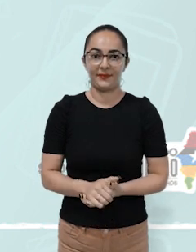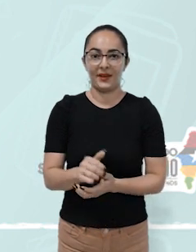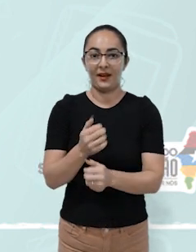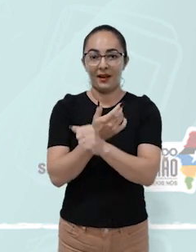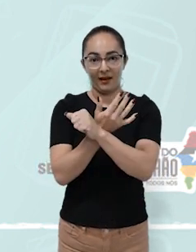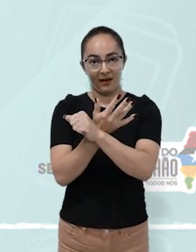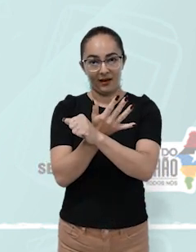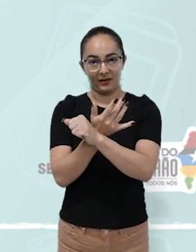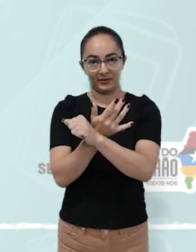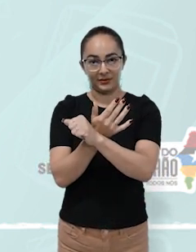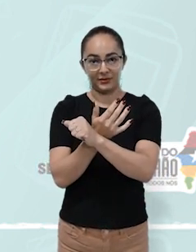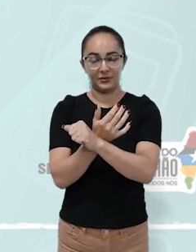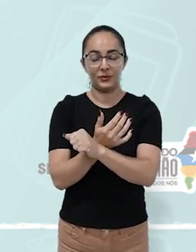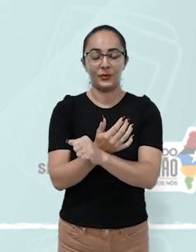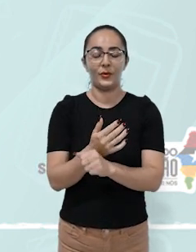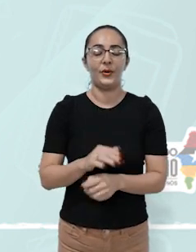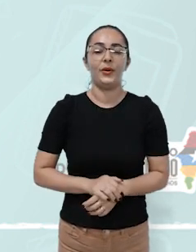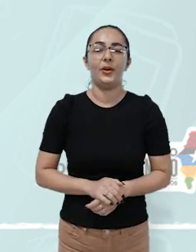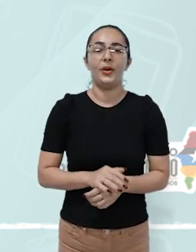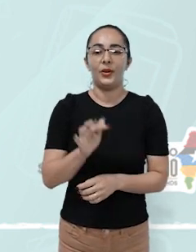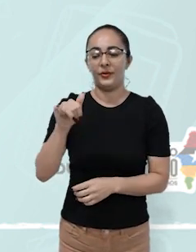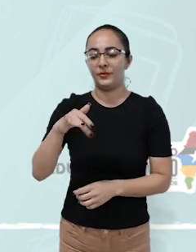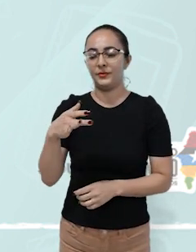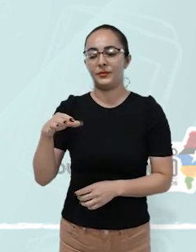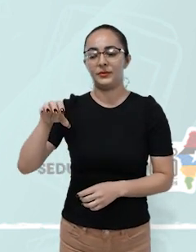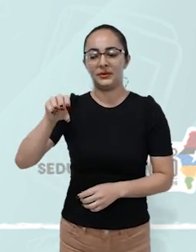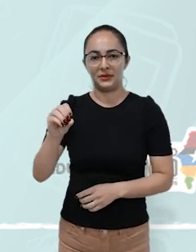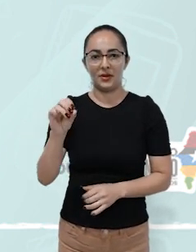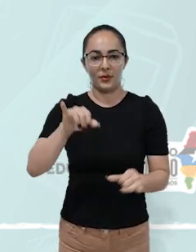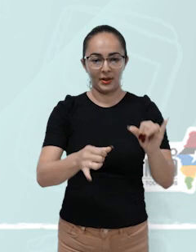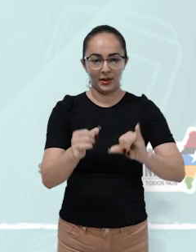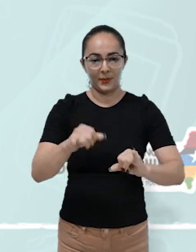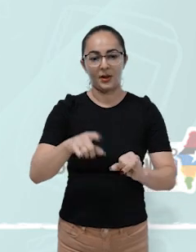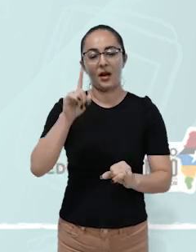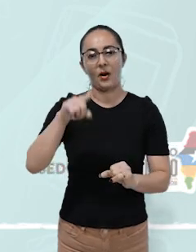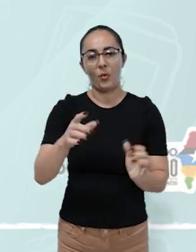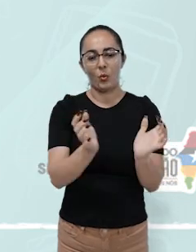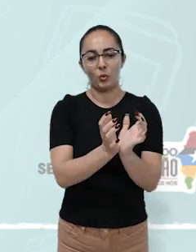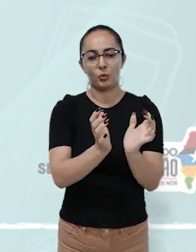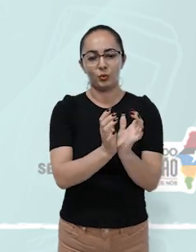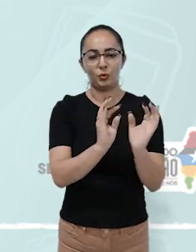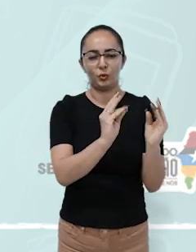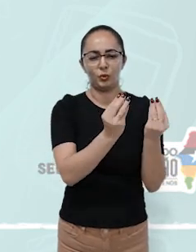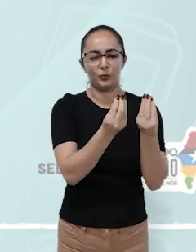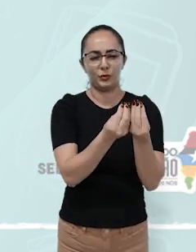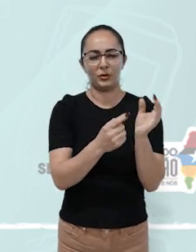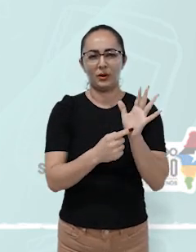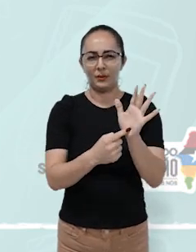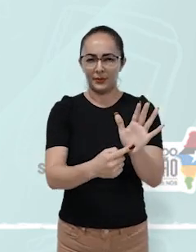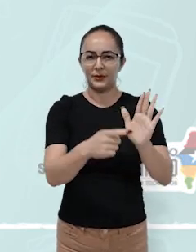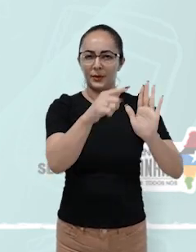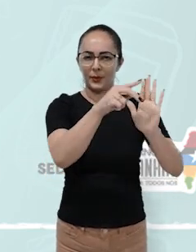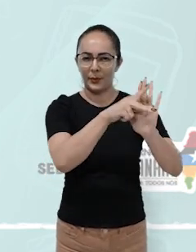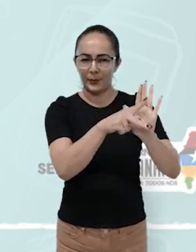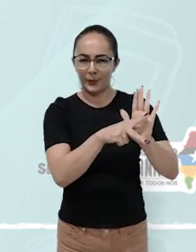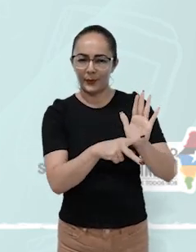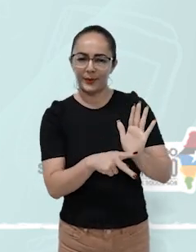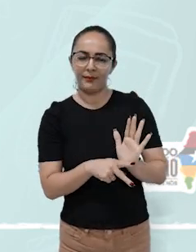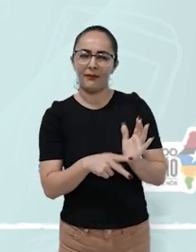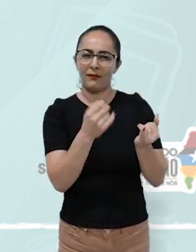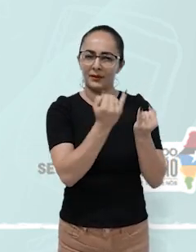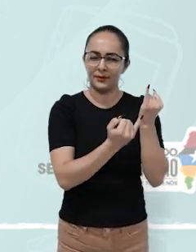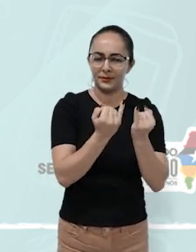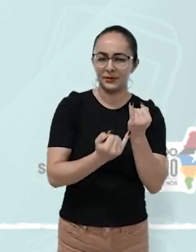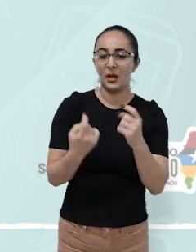Ácidos. Então, função química. Um conjunto de substâncias que apresentam propriedades químicas semelhantes, por